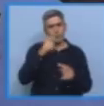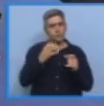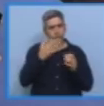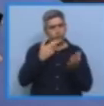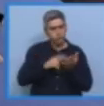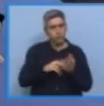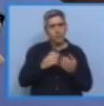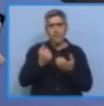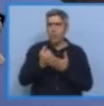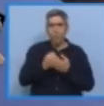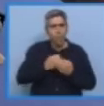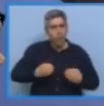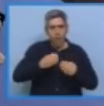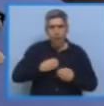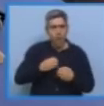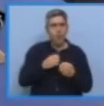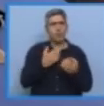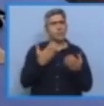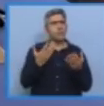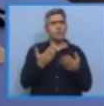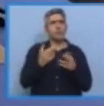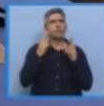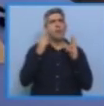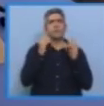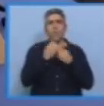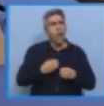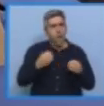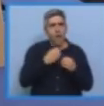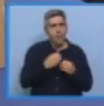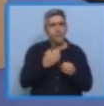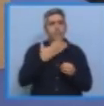ausência de quaisquer apoios, na ausência de qualquer esperança,